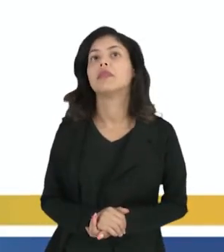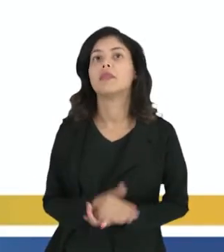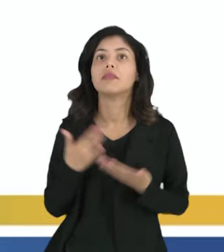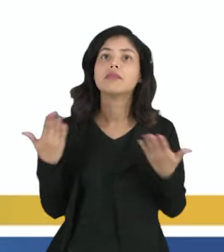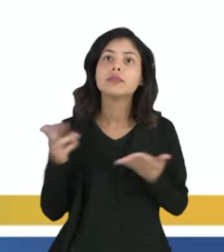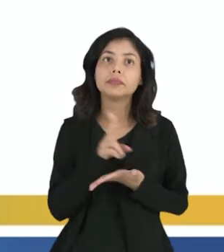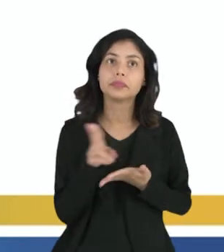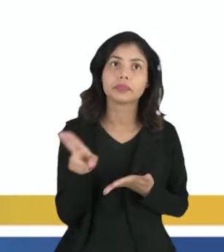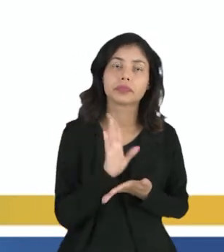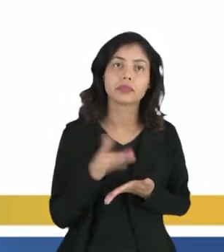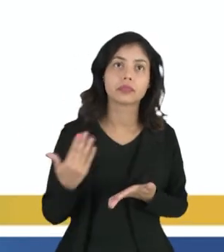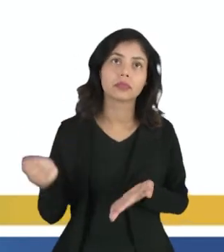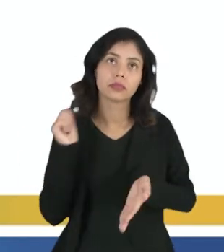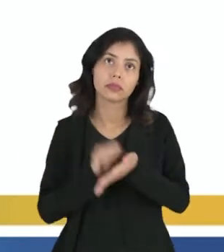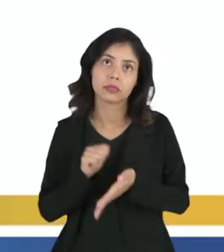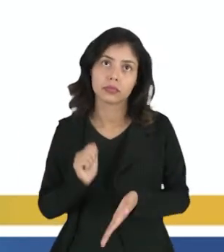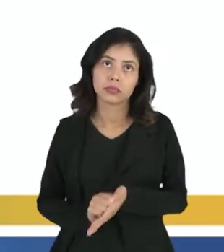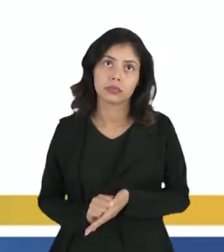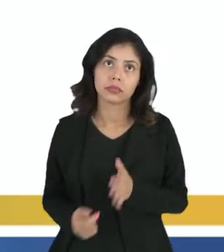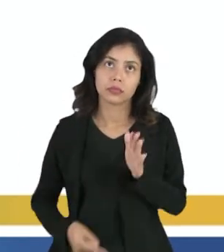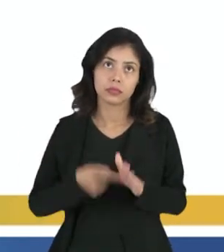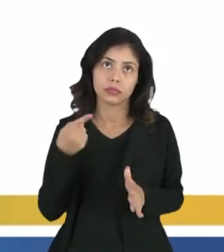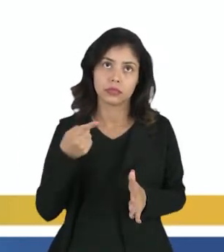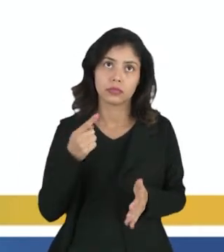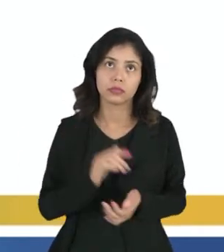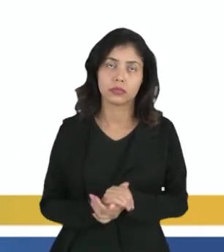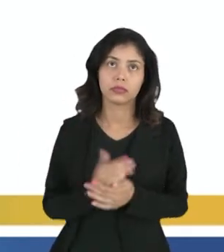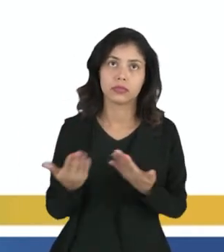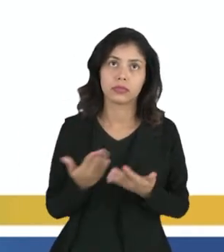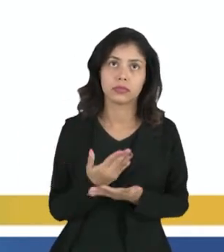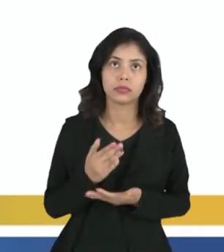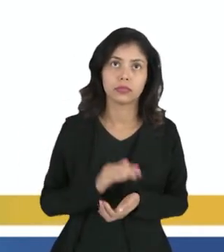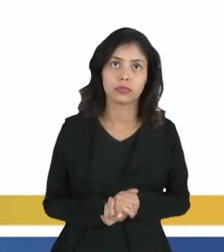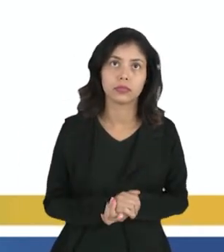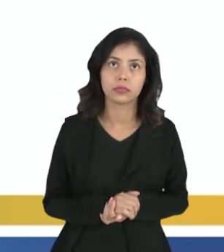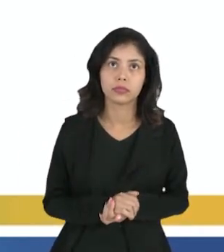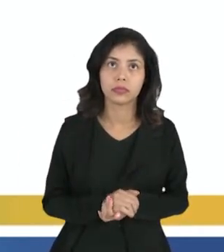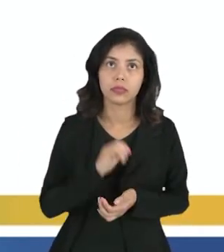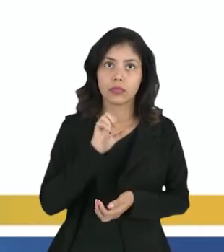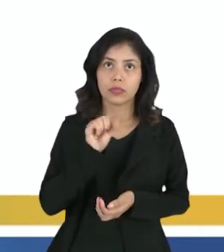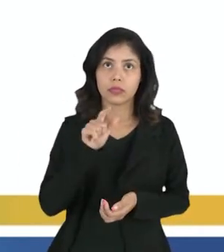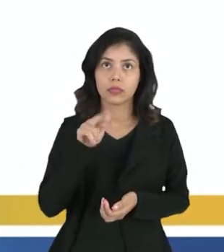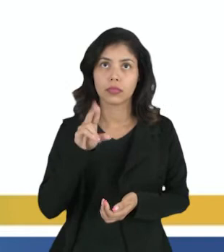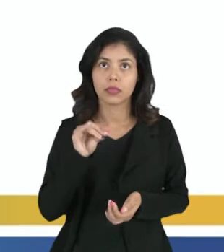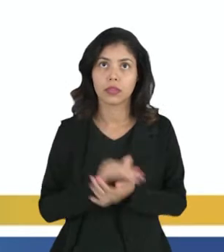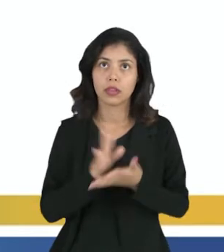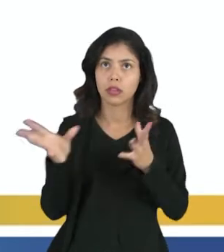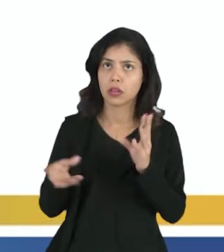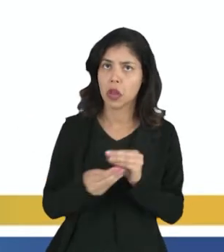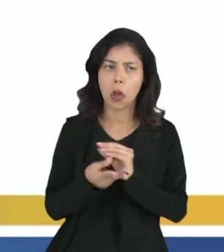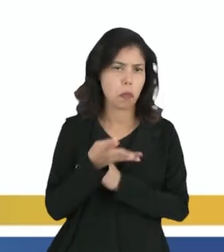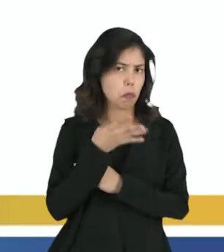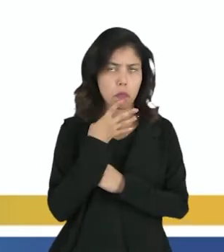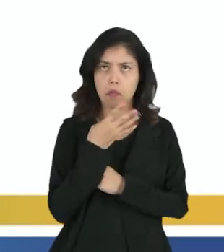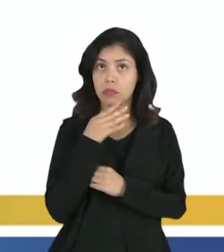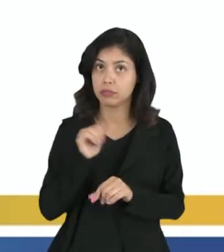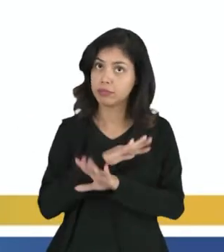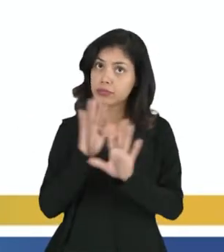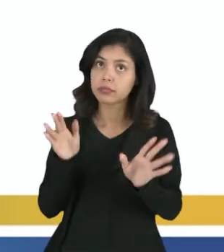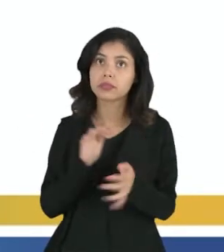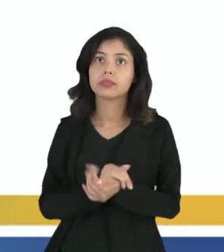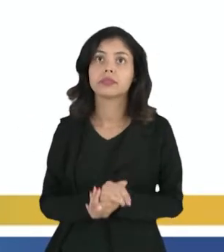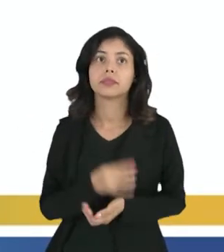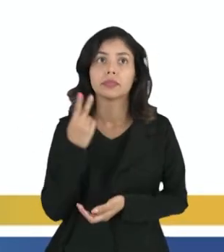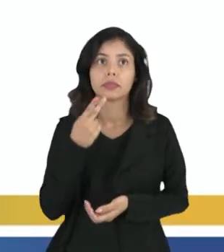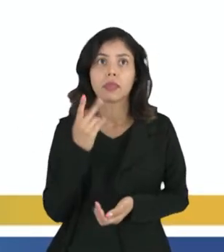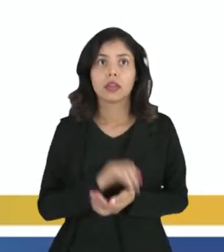É um nome que quando eu escrevi meu primeiro livro, Sérgio Milliet, eu era completamente desconhecida, é claro,